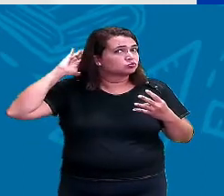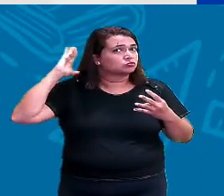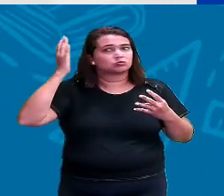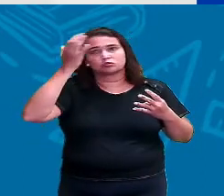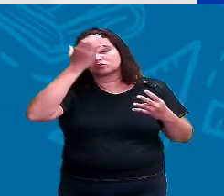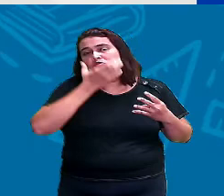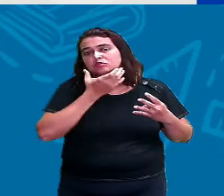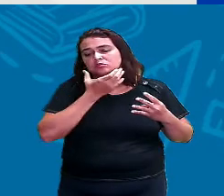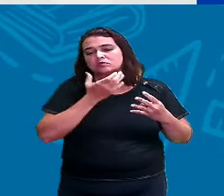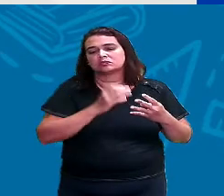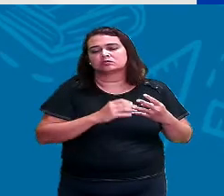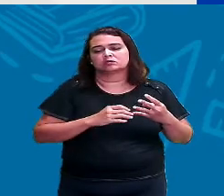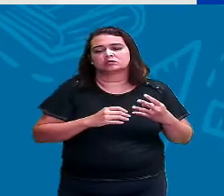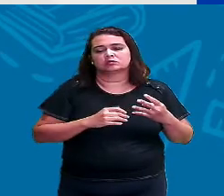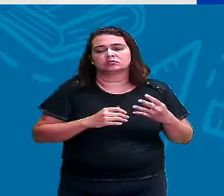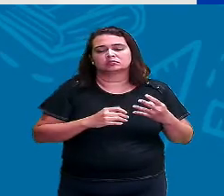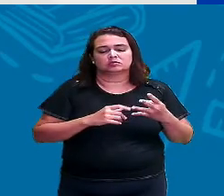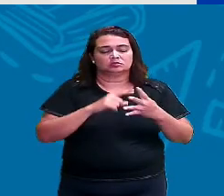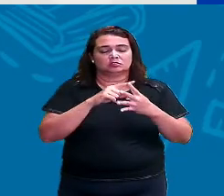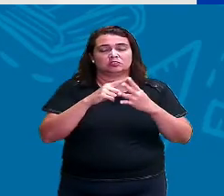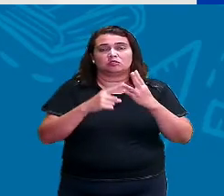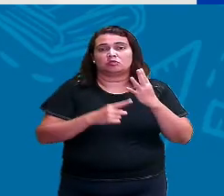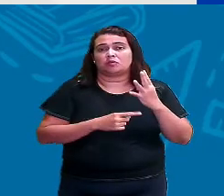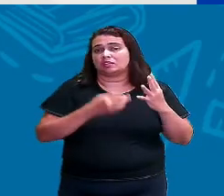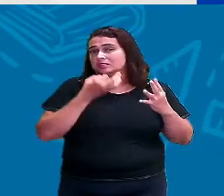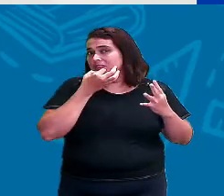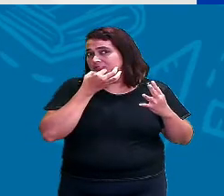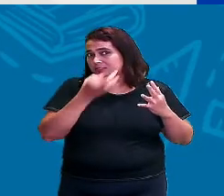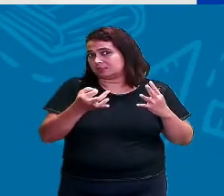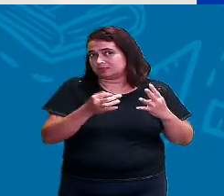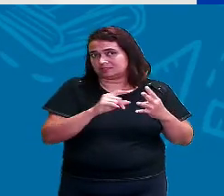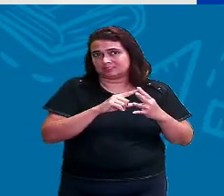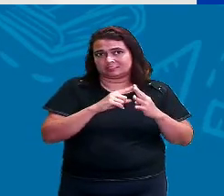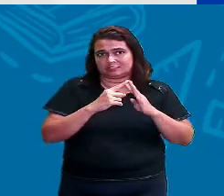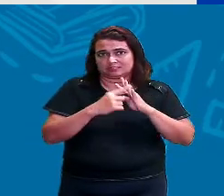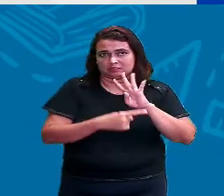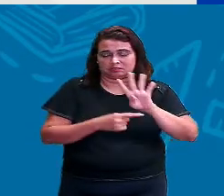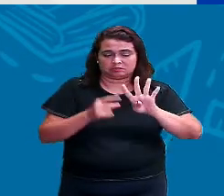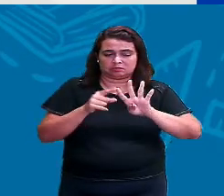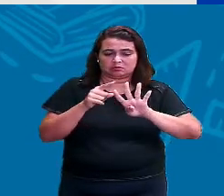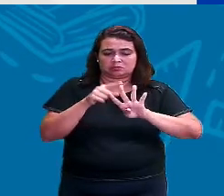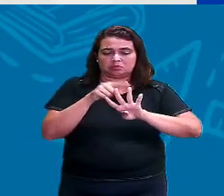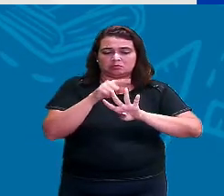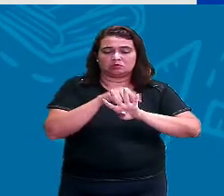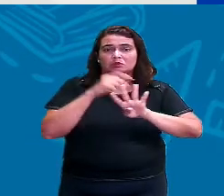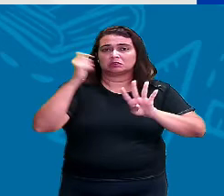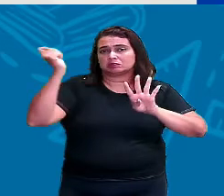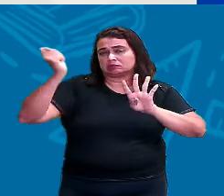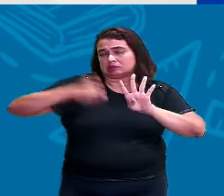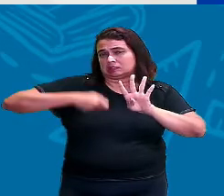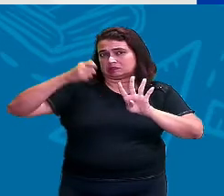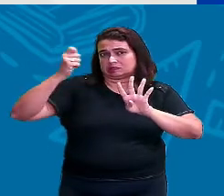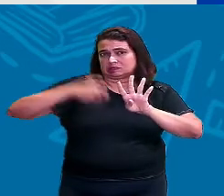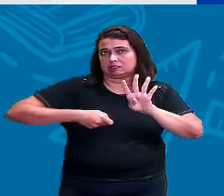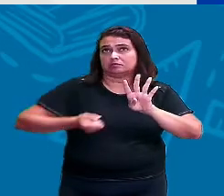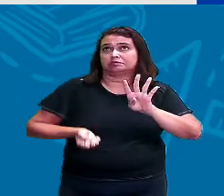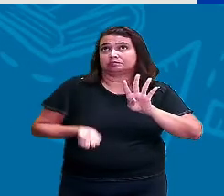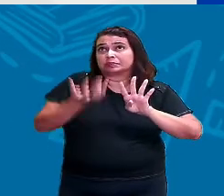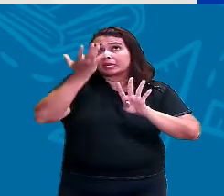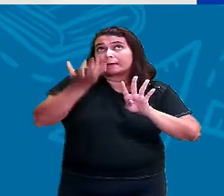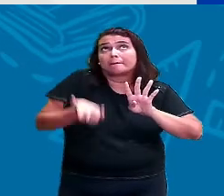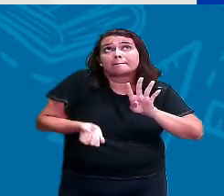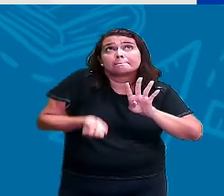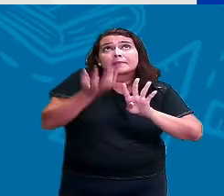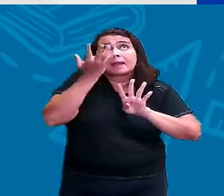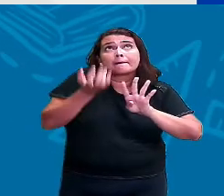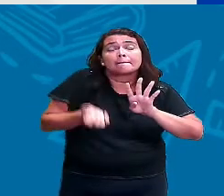cara. Deu quatro opções aí no lançamento. Então, mas ele